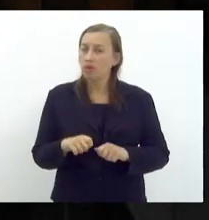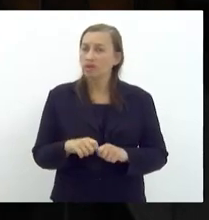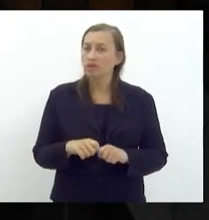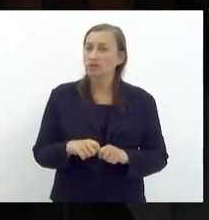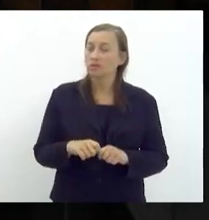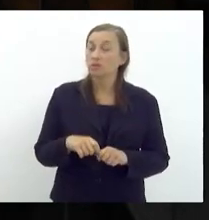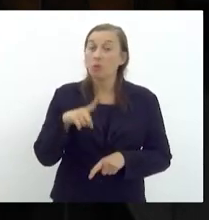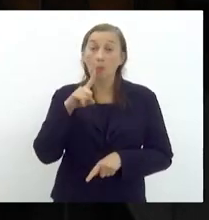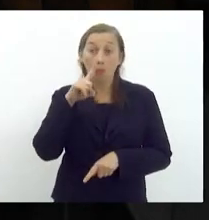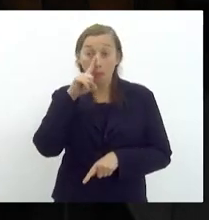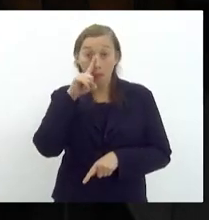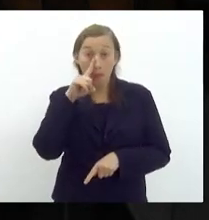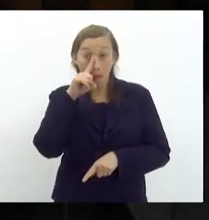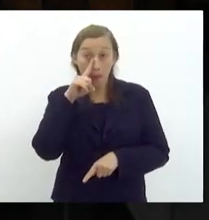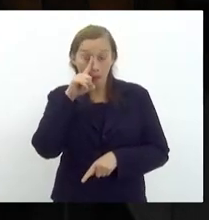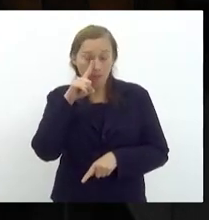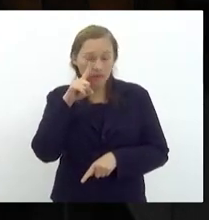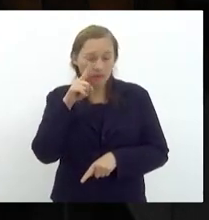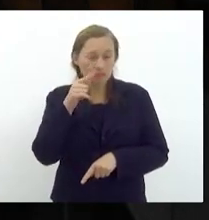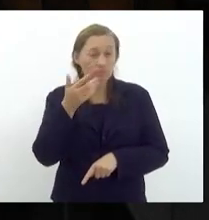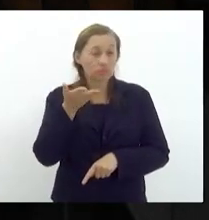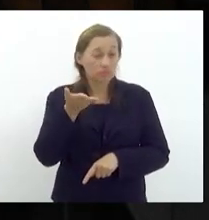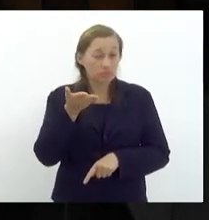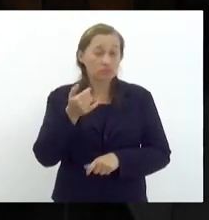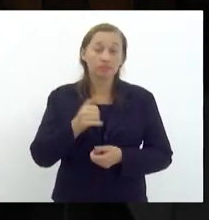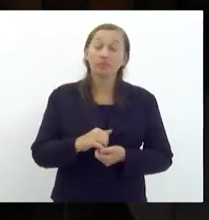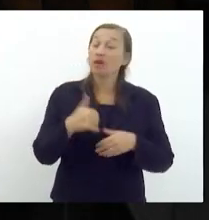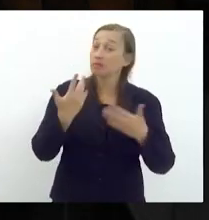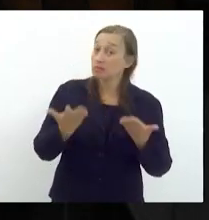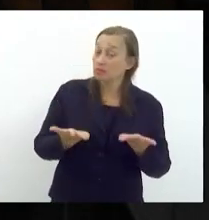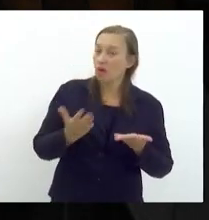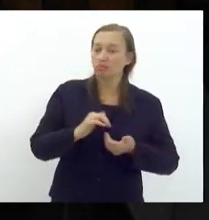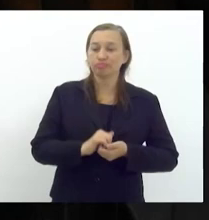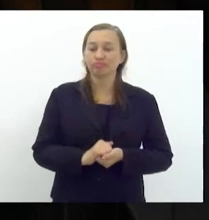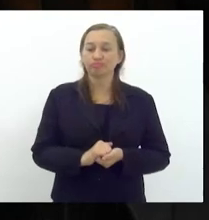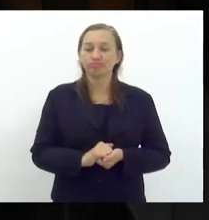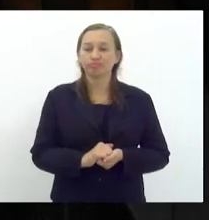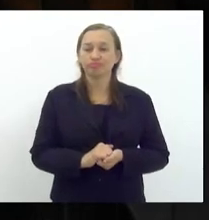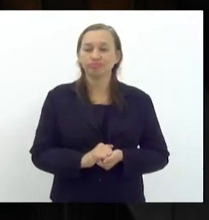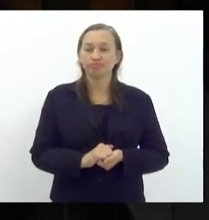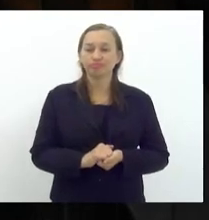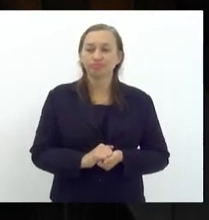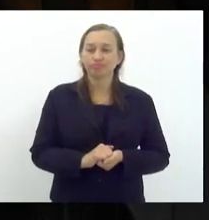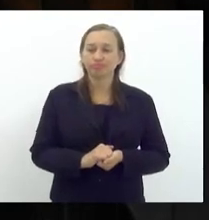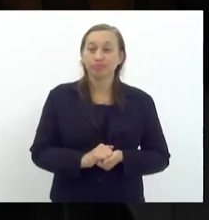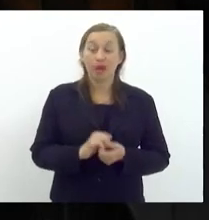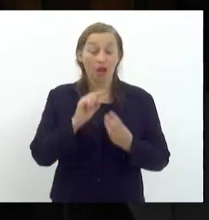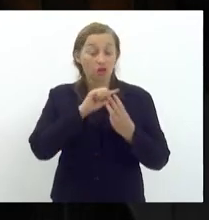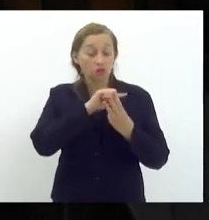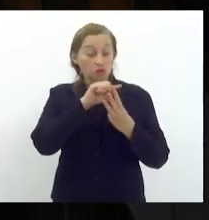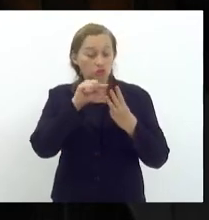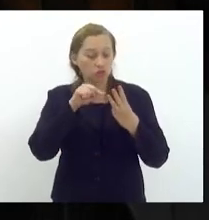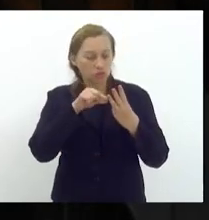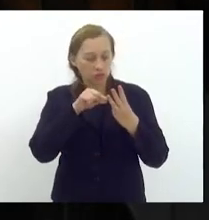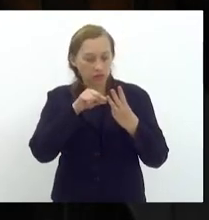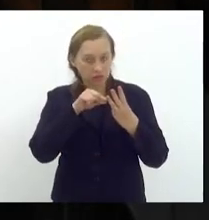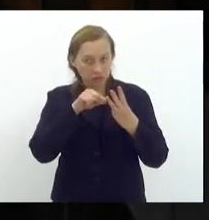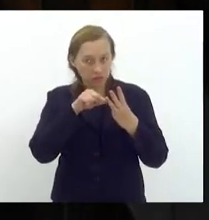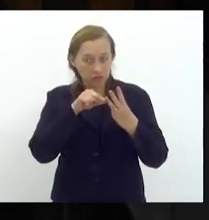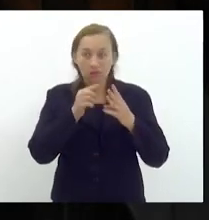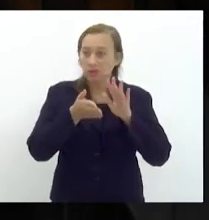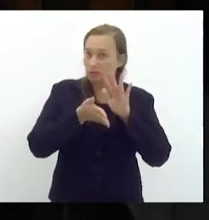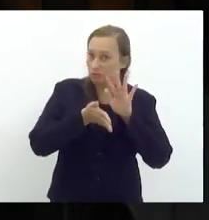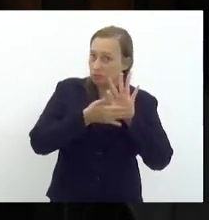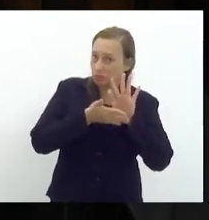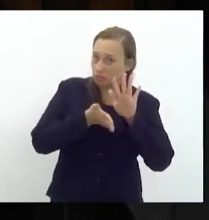risco iminente Então tá aqui feito as três as três